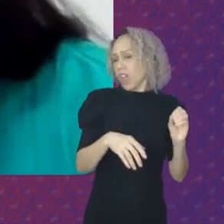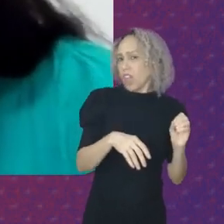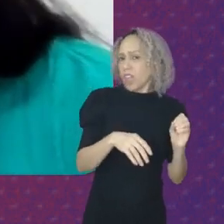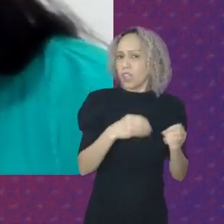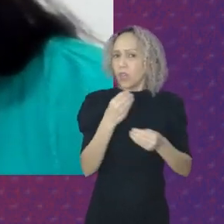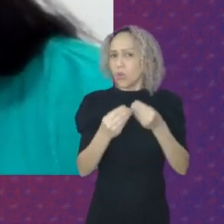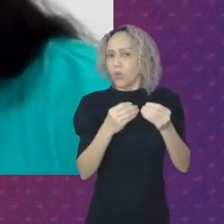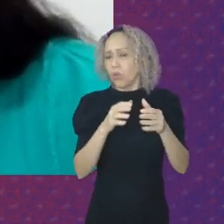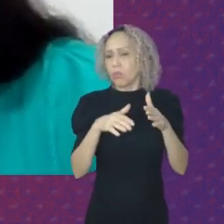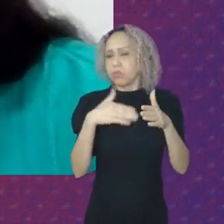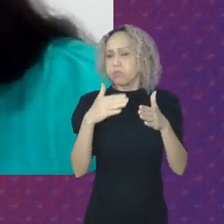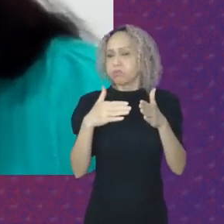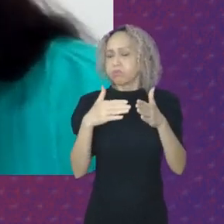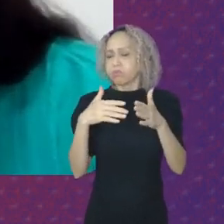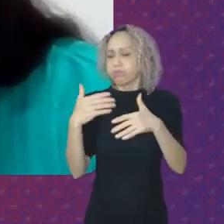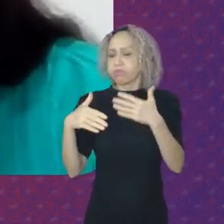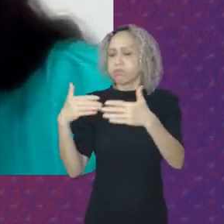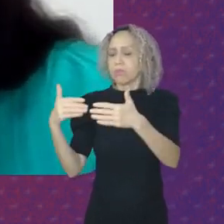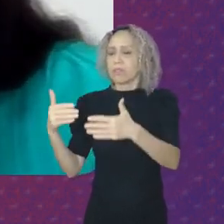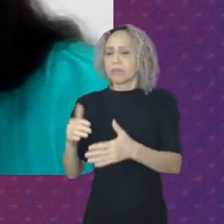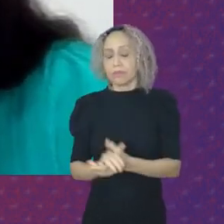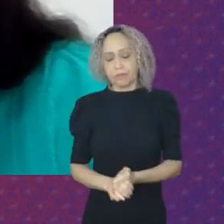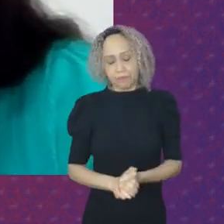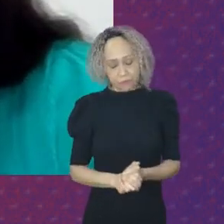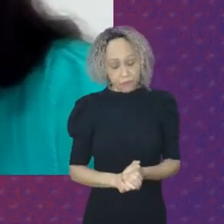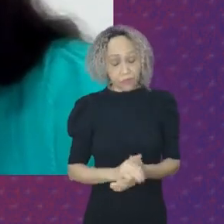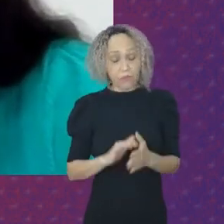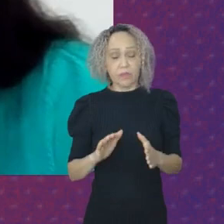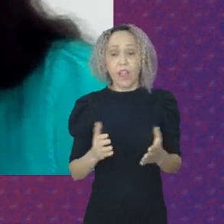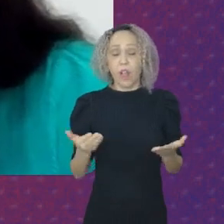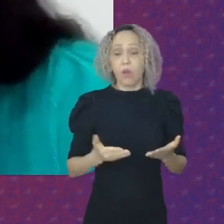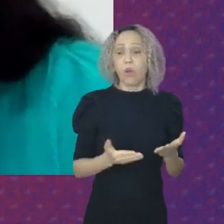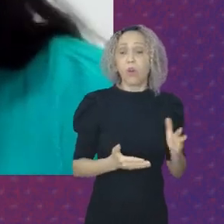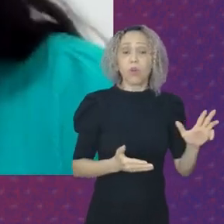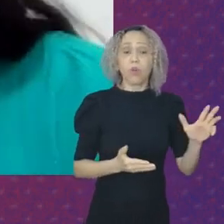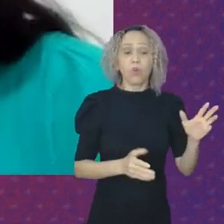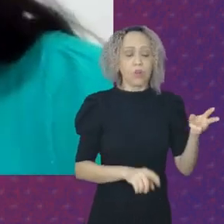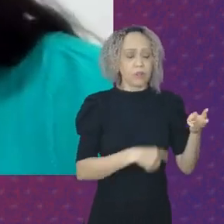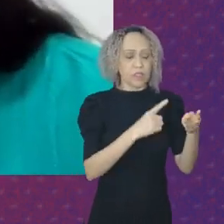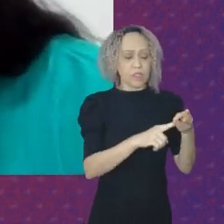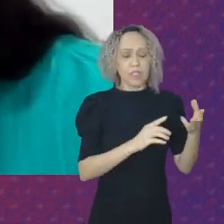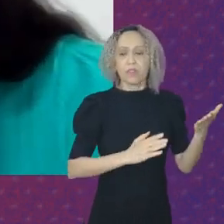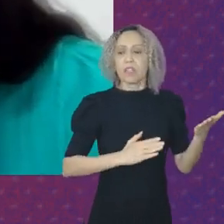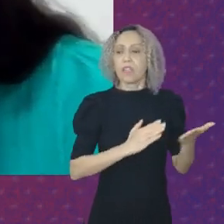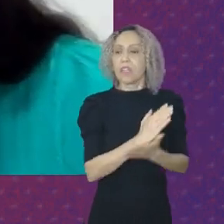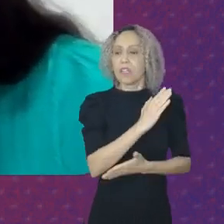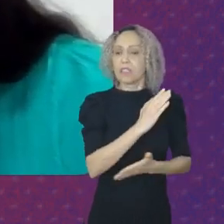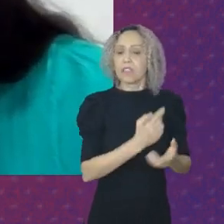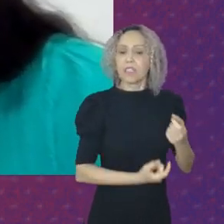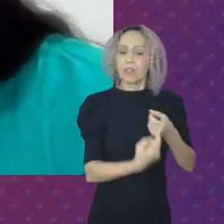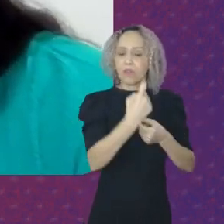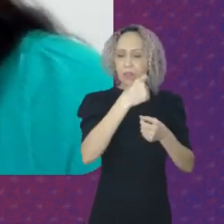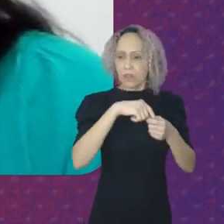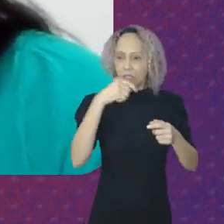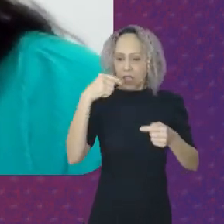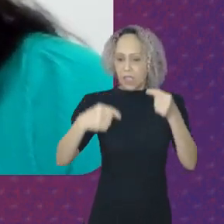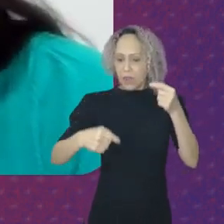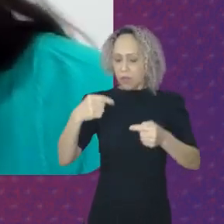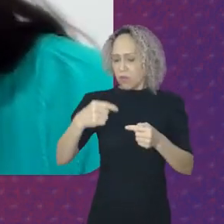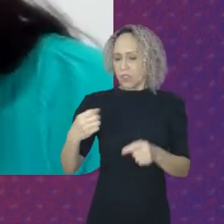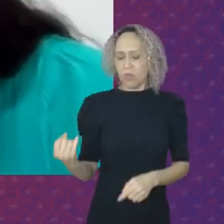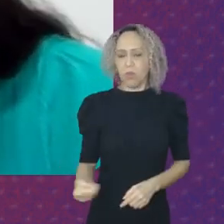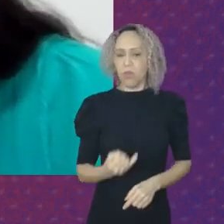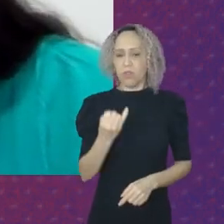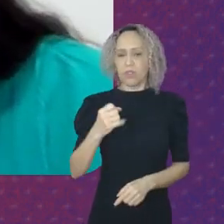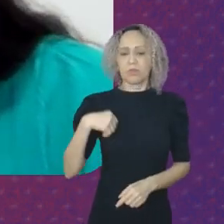atual do governo Lula reeleito pela terceira vez, e o retorno dessa política tão importante para